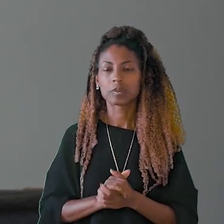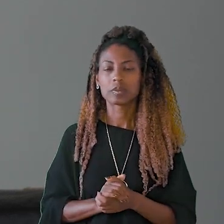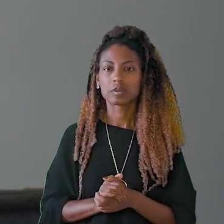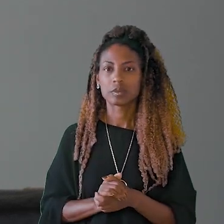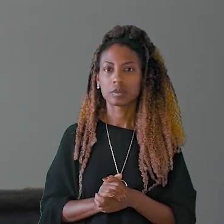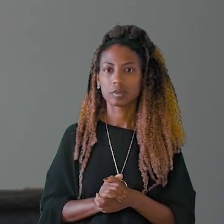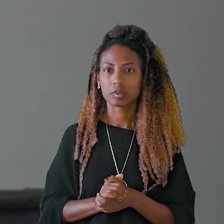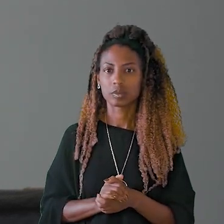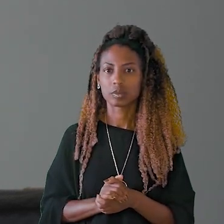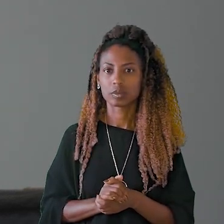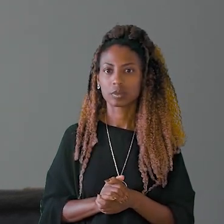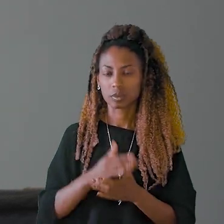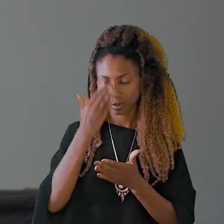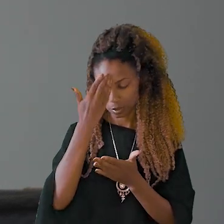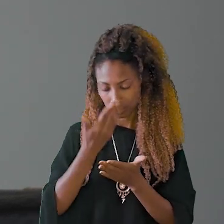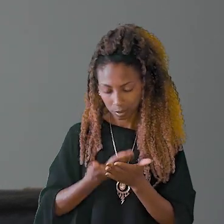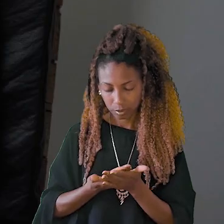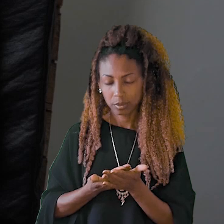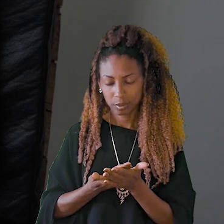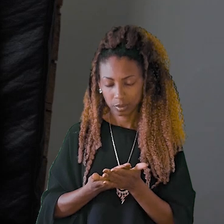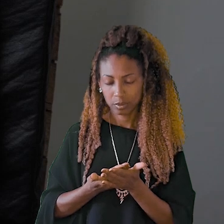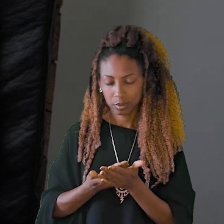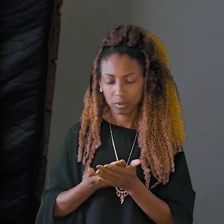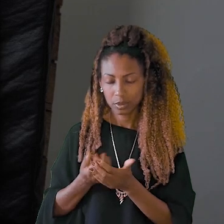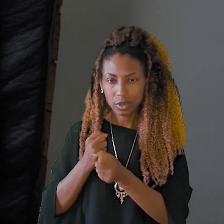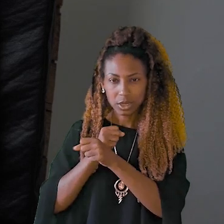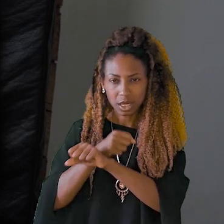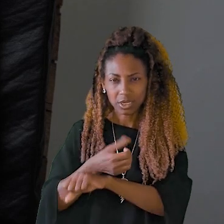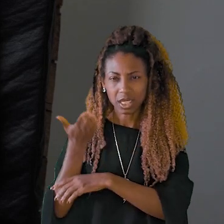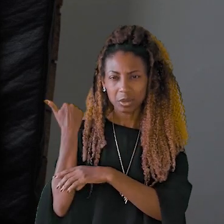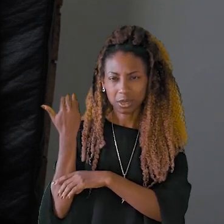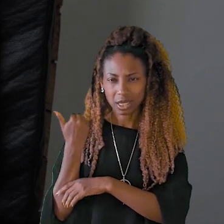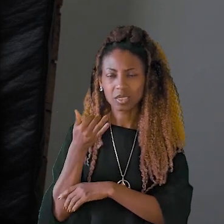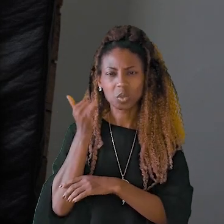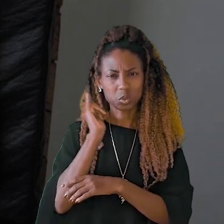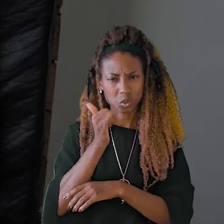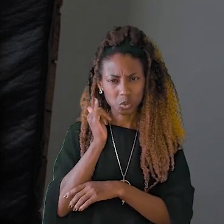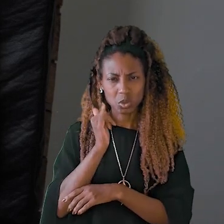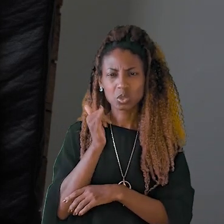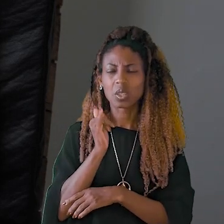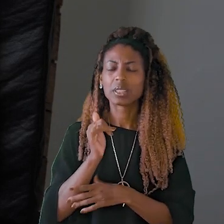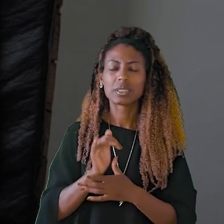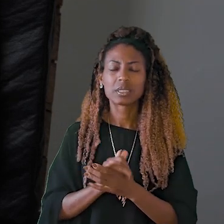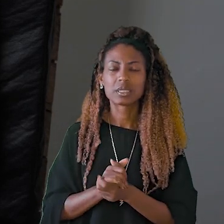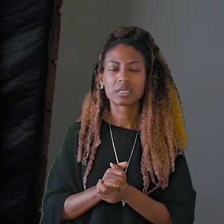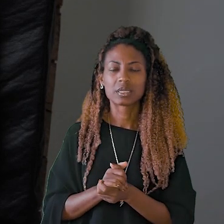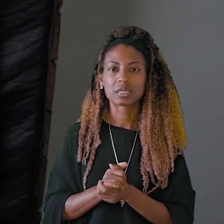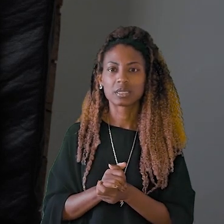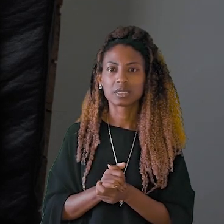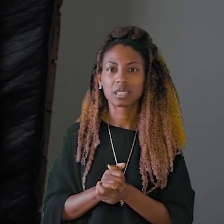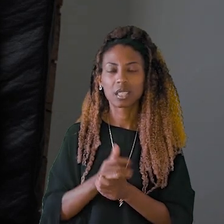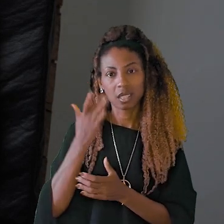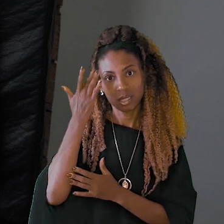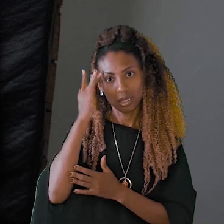Eu acredito que nossos antepassados também contou história pra mim, pra gente estar aqui hoje também, falando sobre essas histórias. Então eu